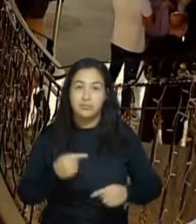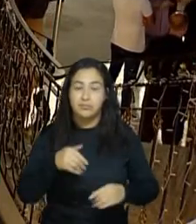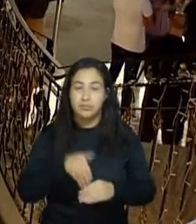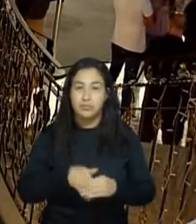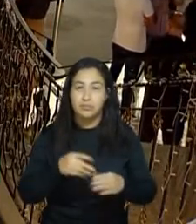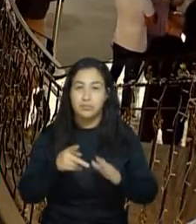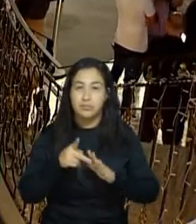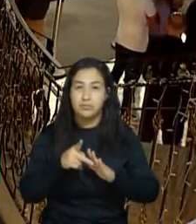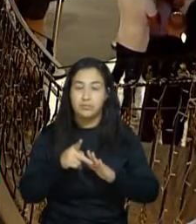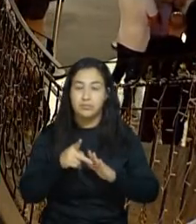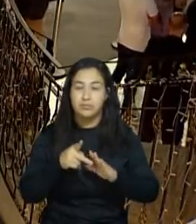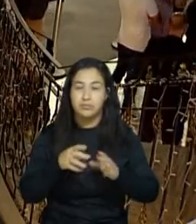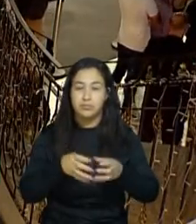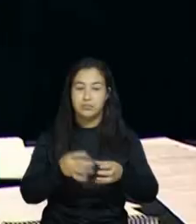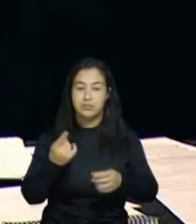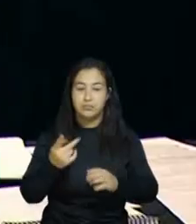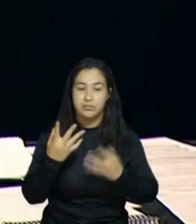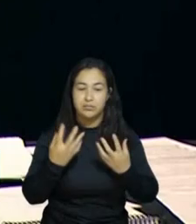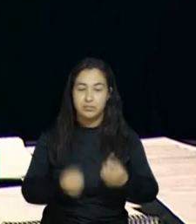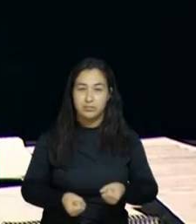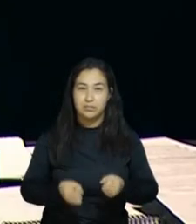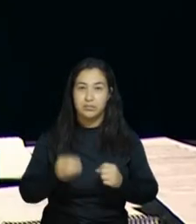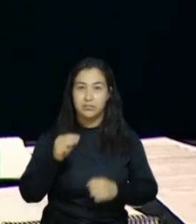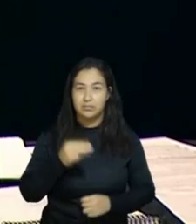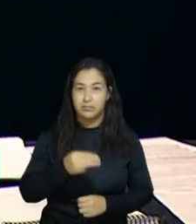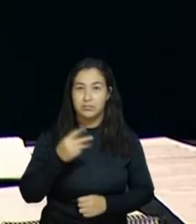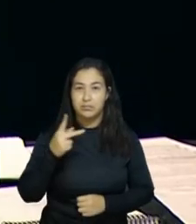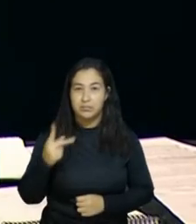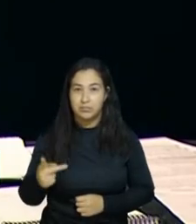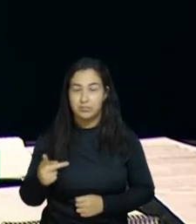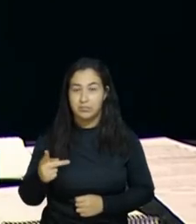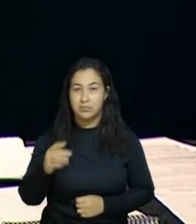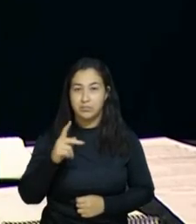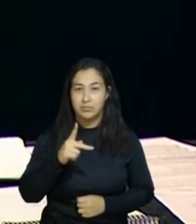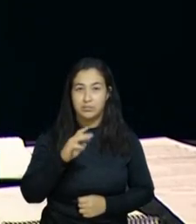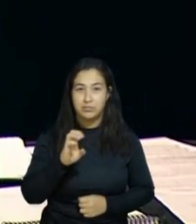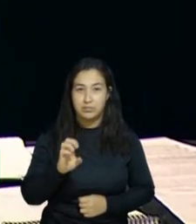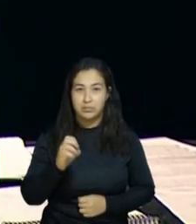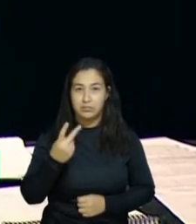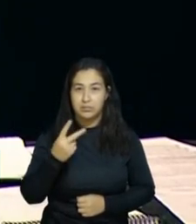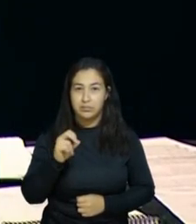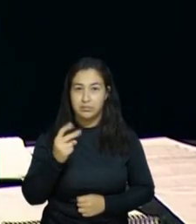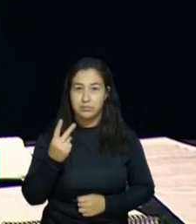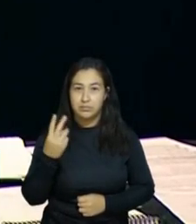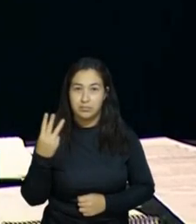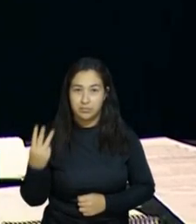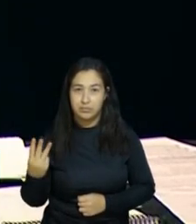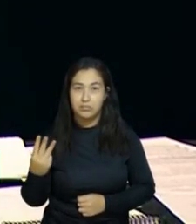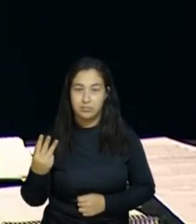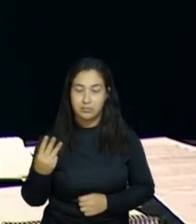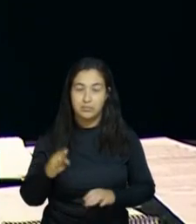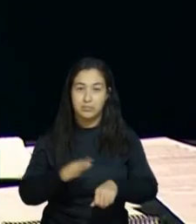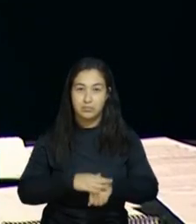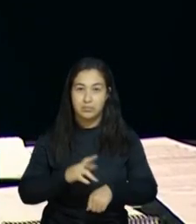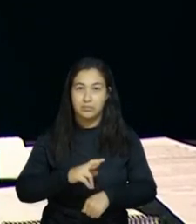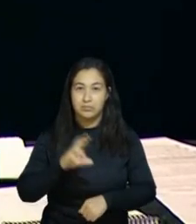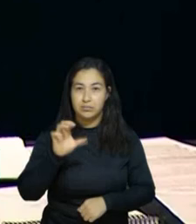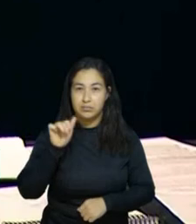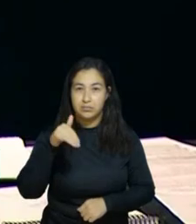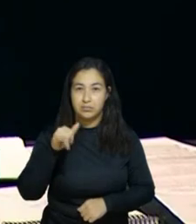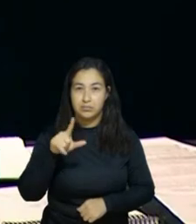turno único da admissibilidade da proposta de emenda à Constituição, PEC 6/2023, autoria, deputado Camilo Martins e